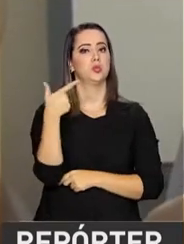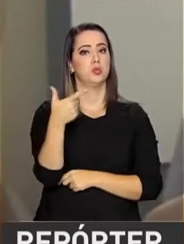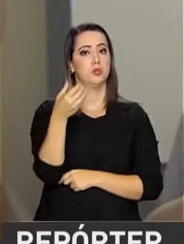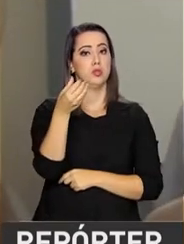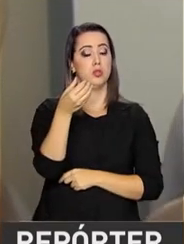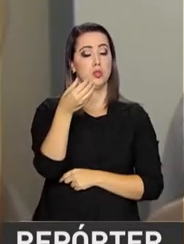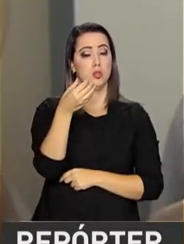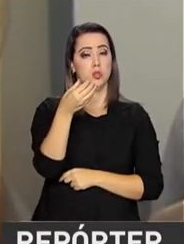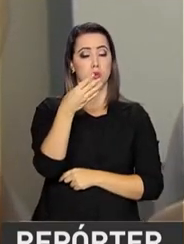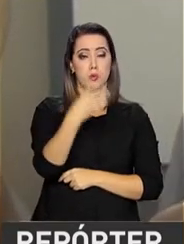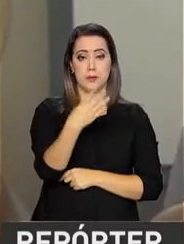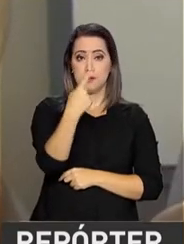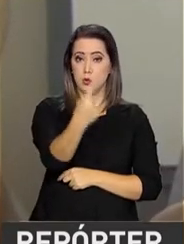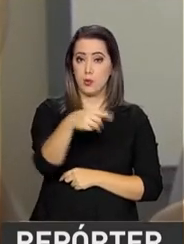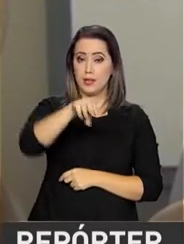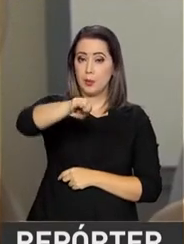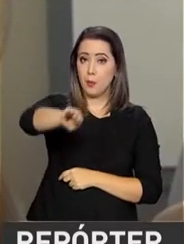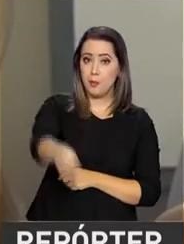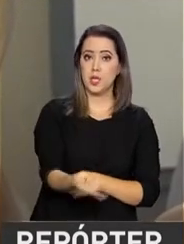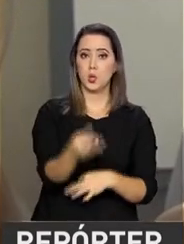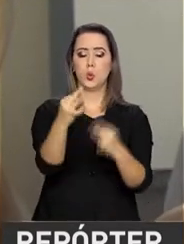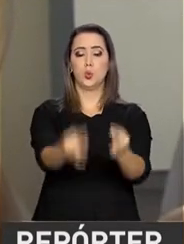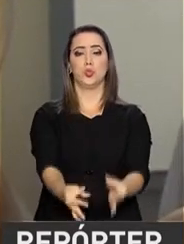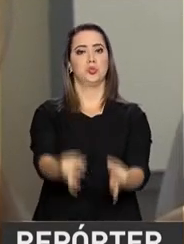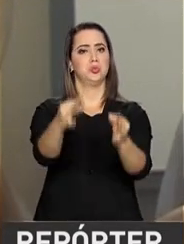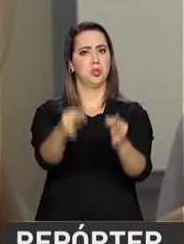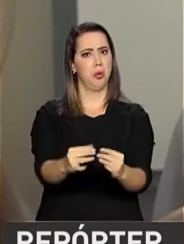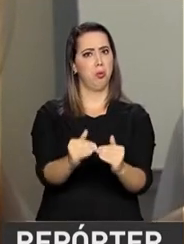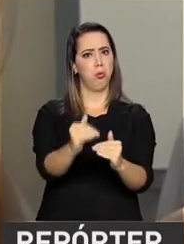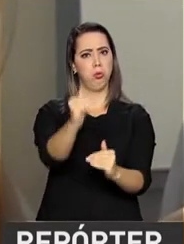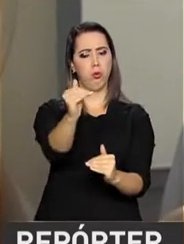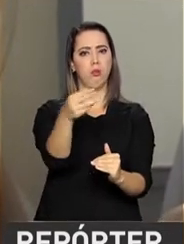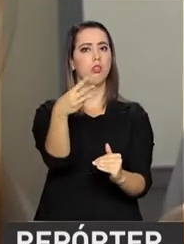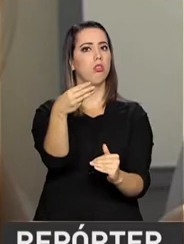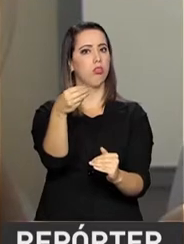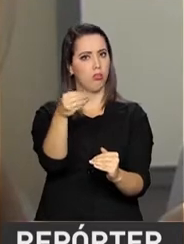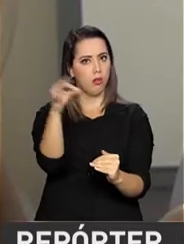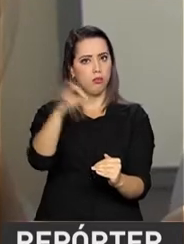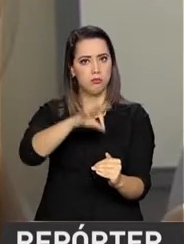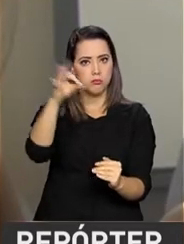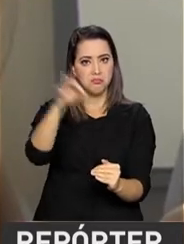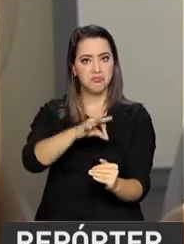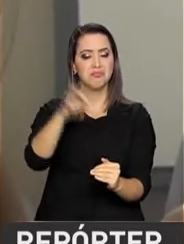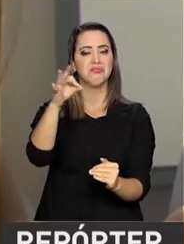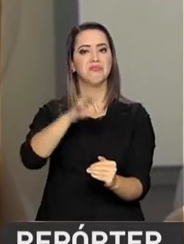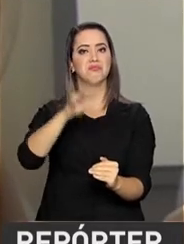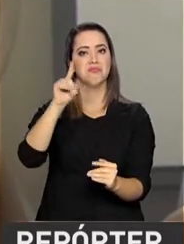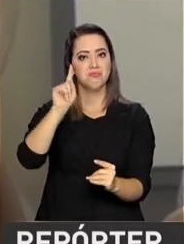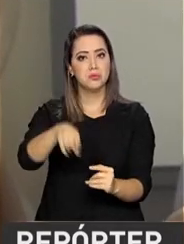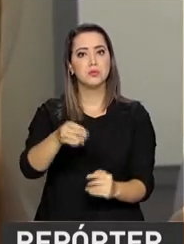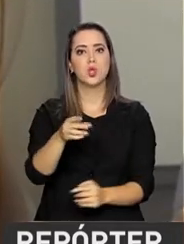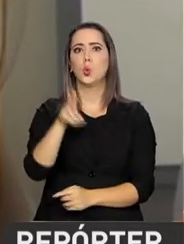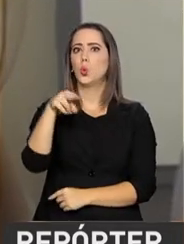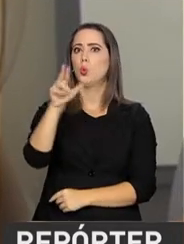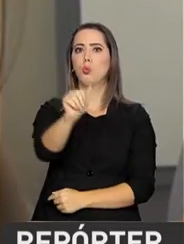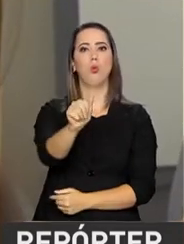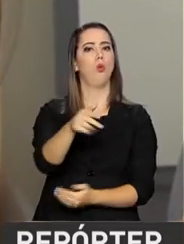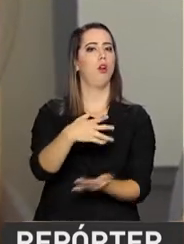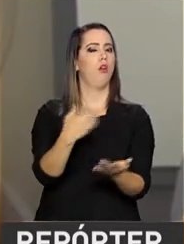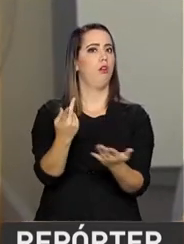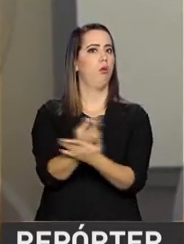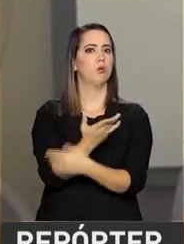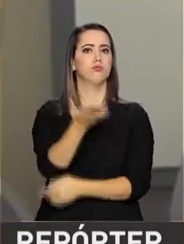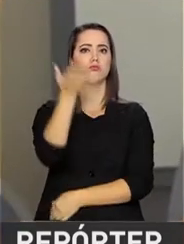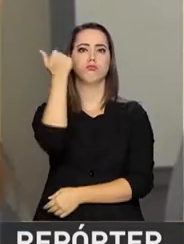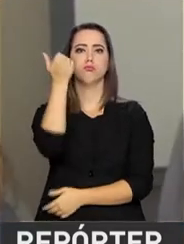1,8 milhões de toneladas um crescimento de 30% em relação a 2006 é um crescimento que não tinha ocorrido ante